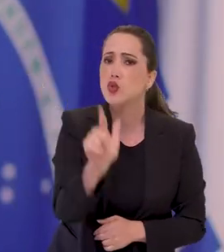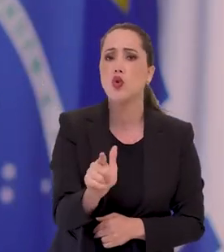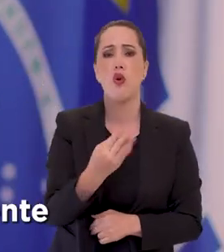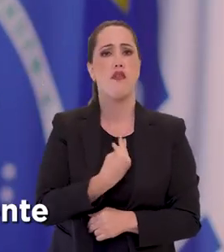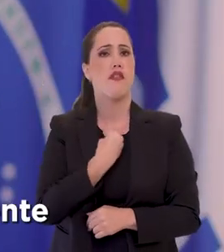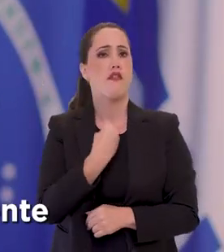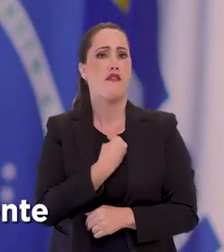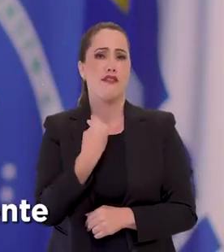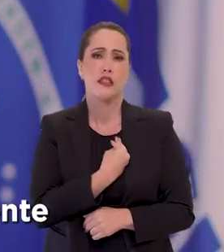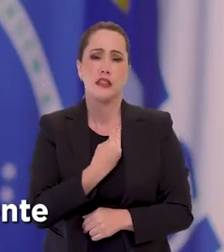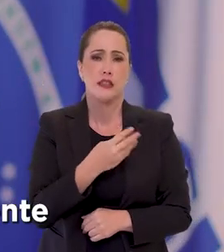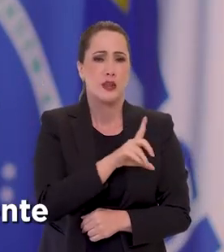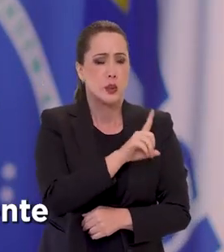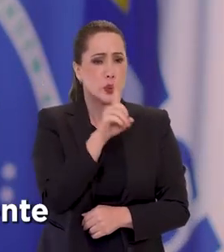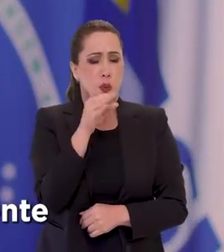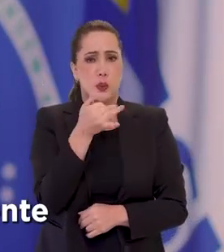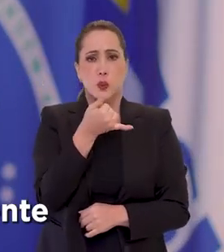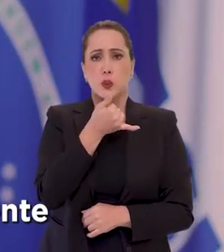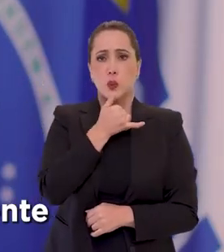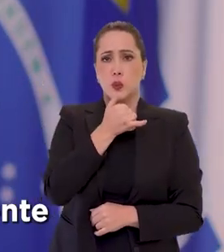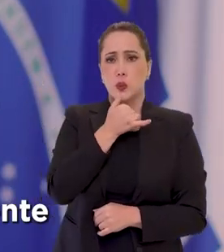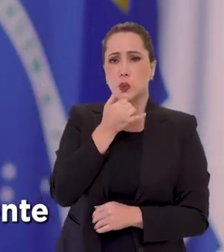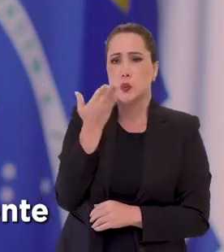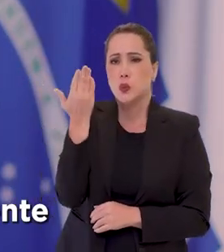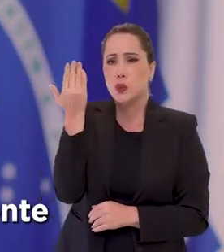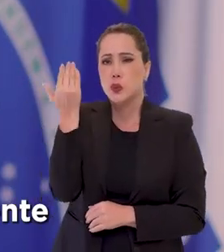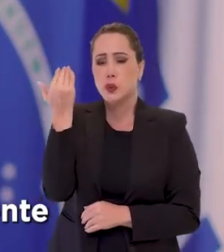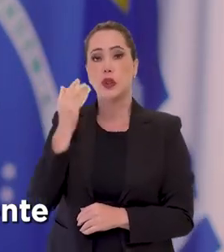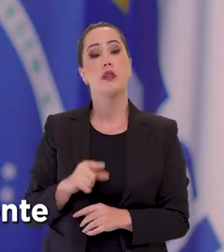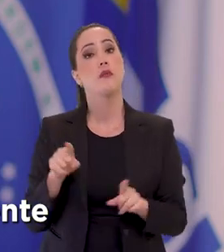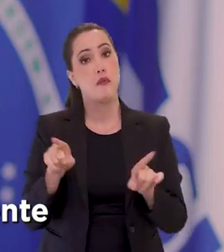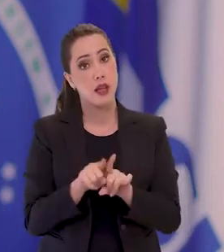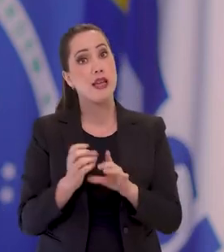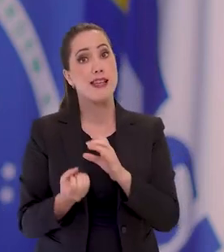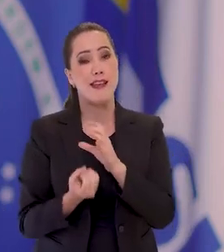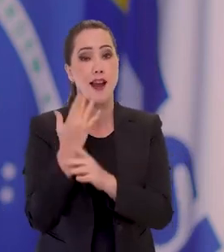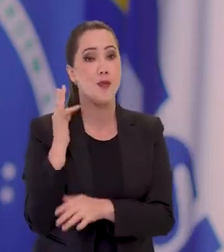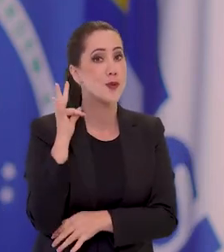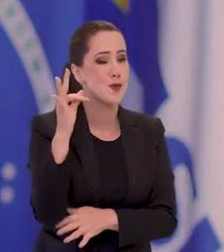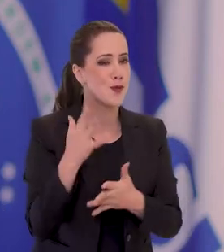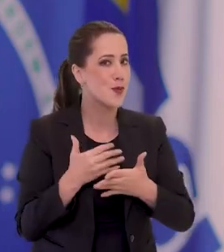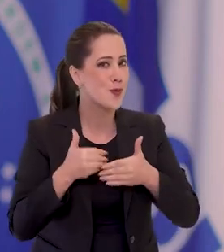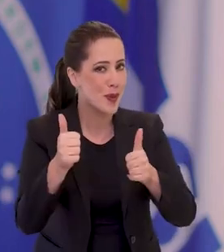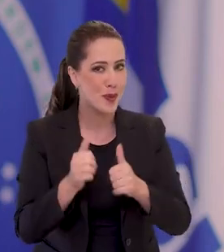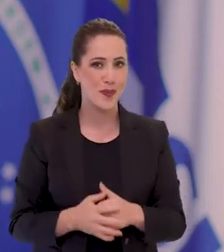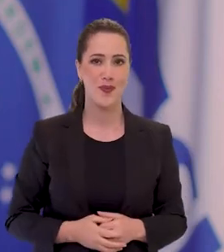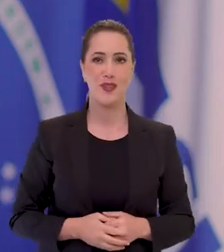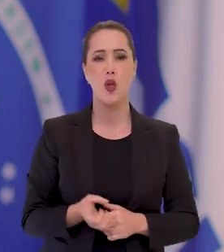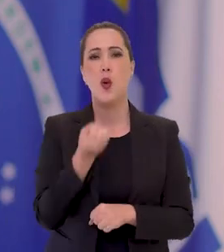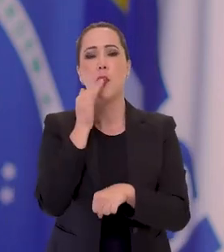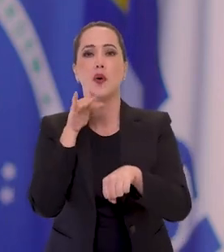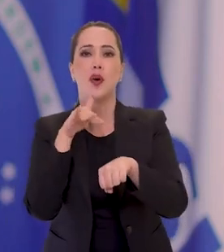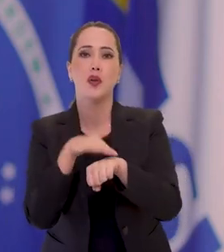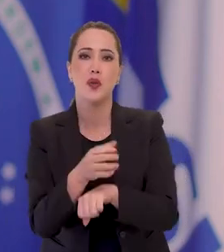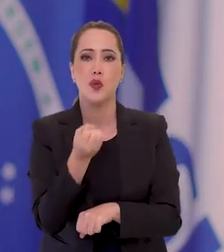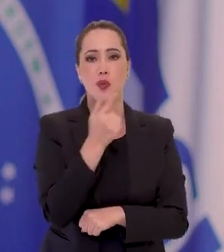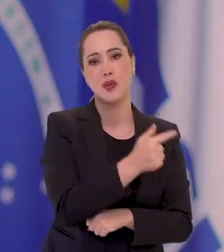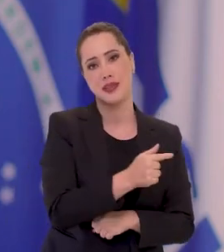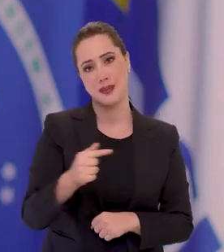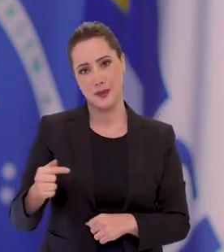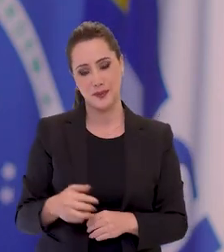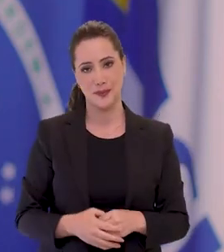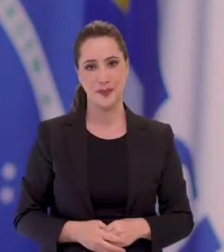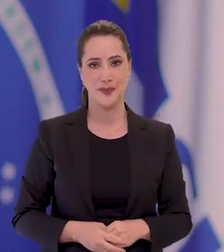nunca mais vivermos os dias terríveis do passado recente e construirmos um futuro melhor. Boa